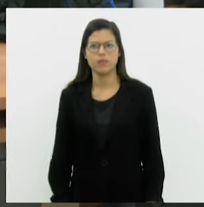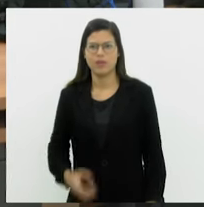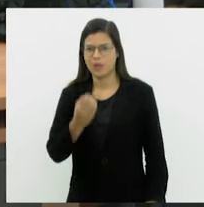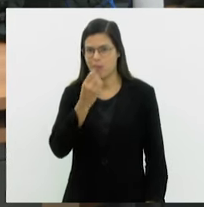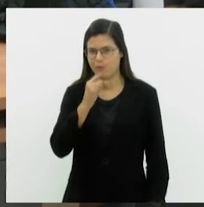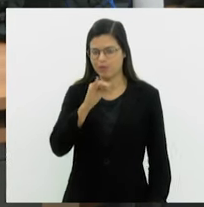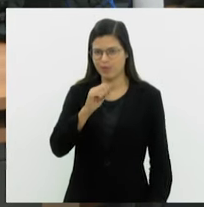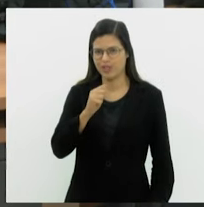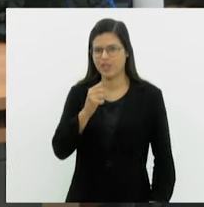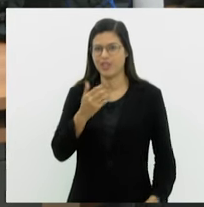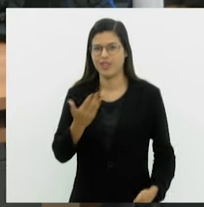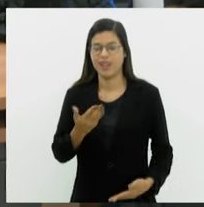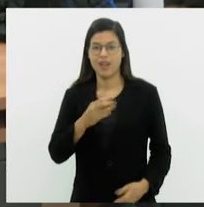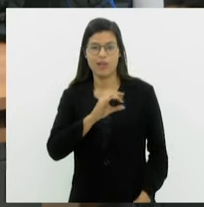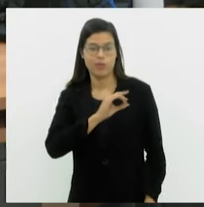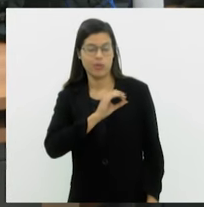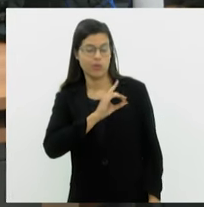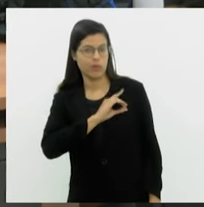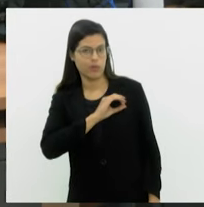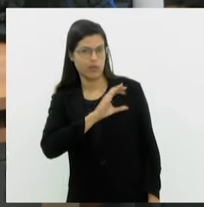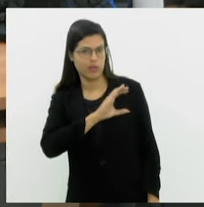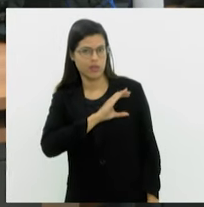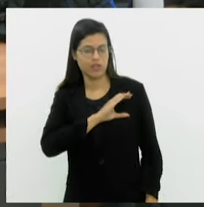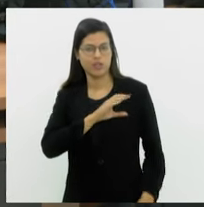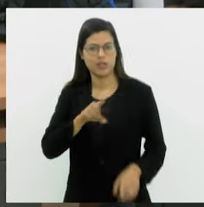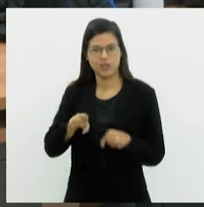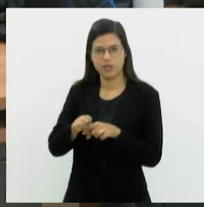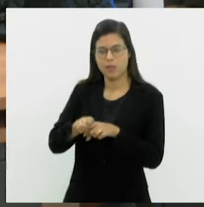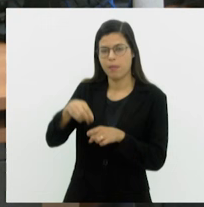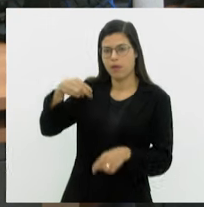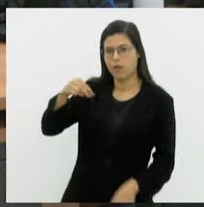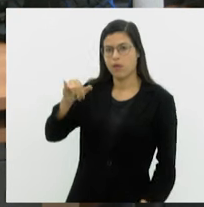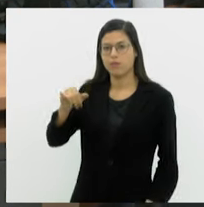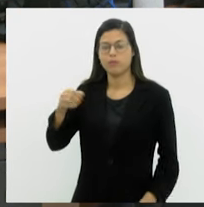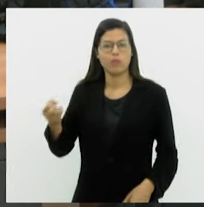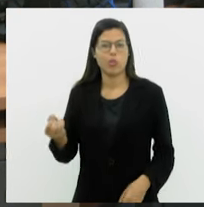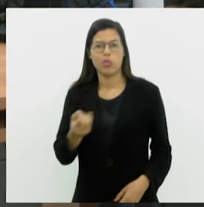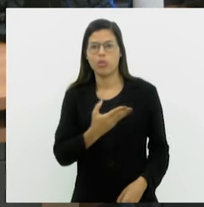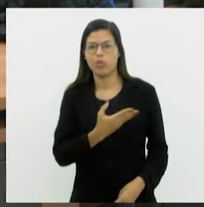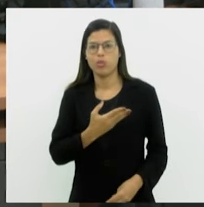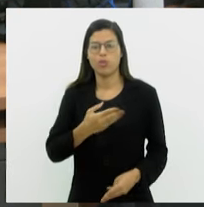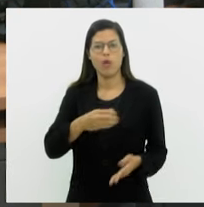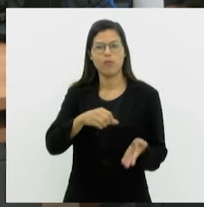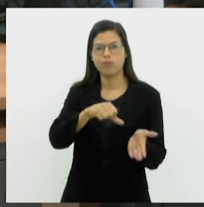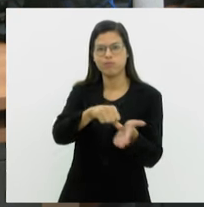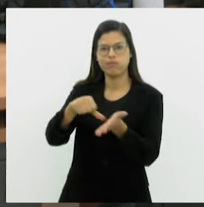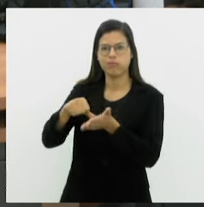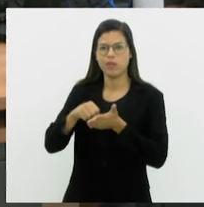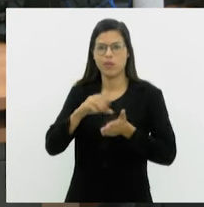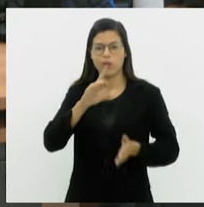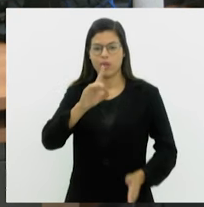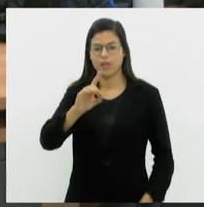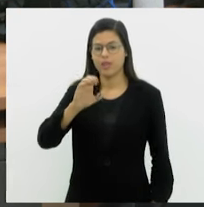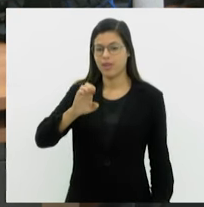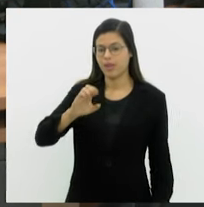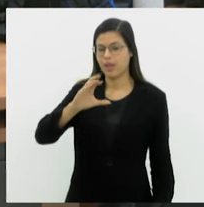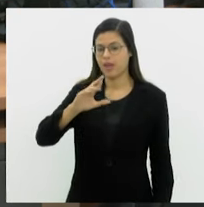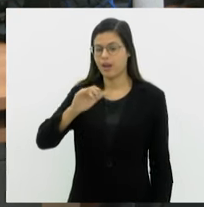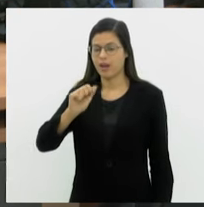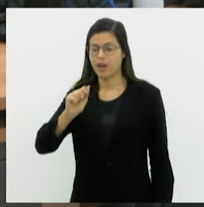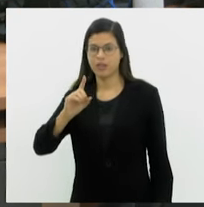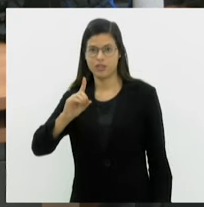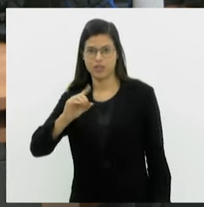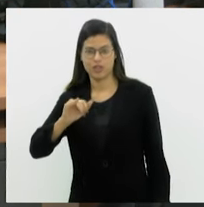Bom dia. Caxias e Nova Iguaçu devem ganhar novas unidades do DECRAD, a Delegacia de Crimes Raciais